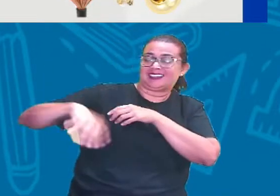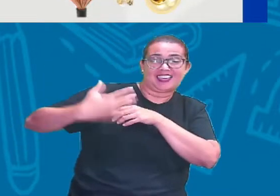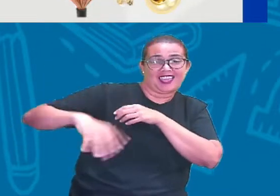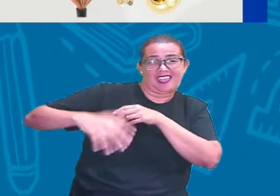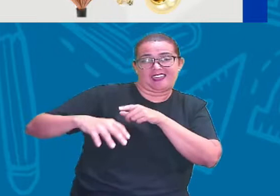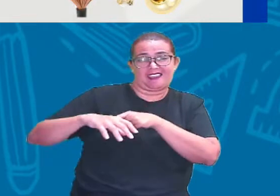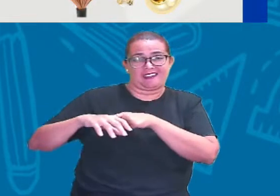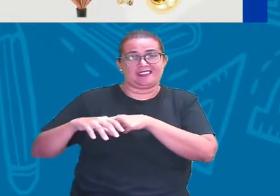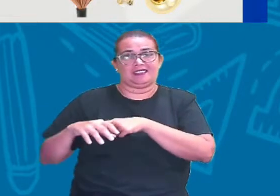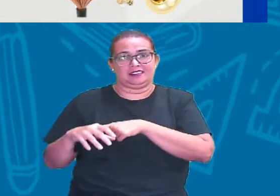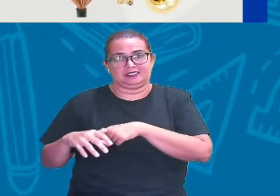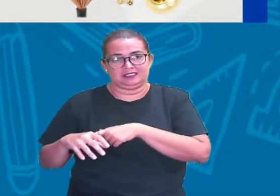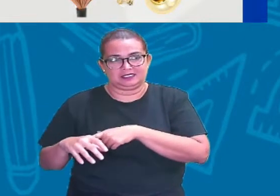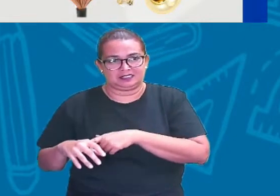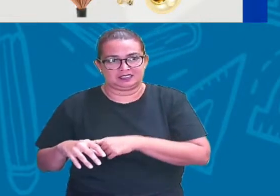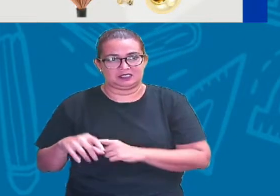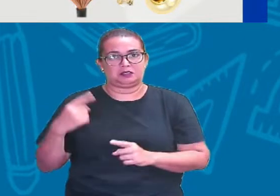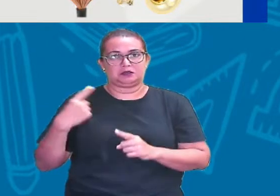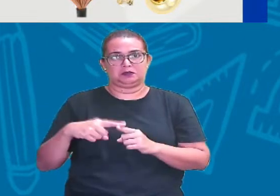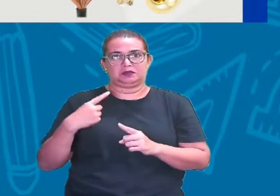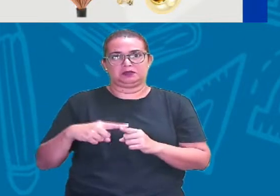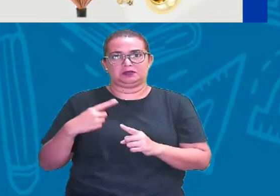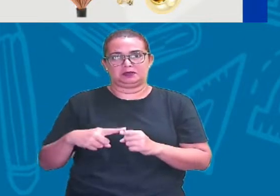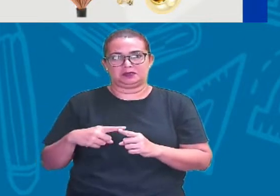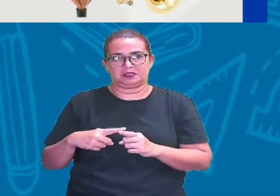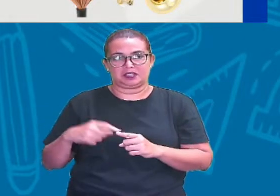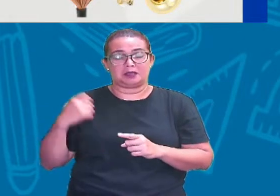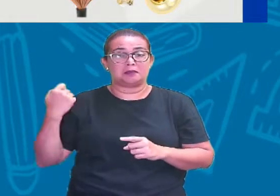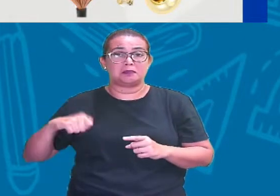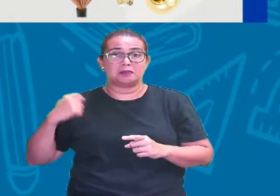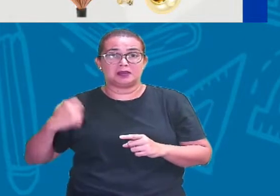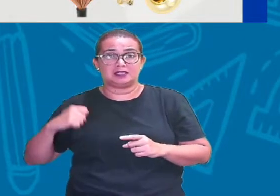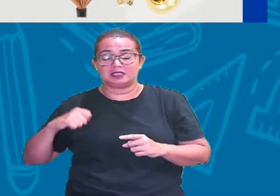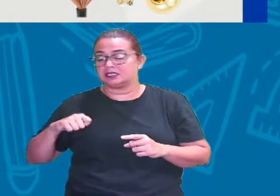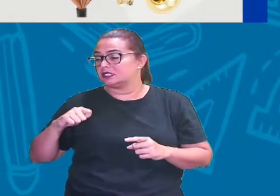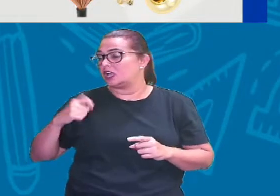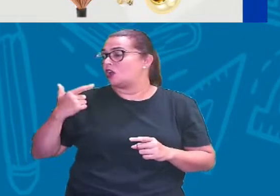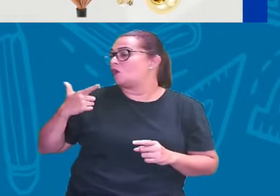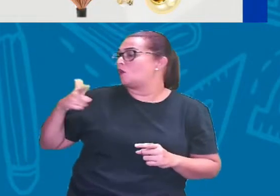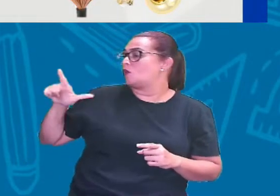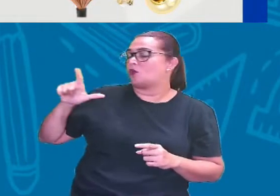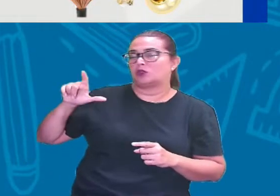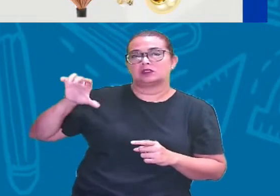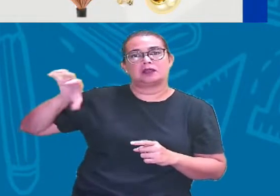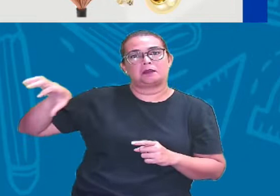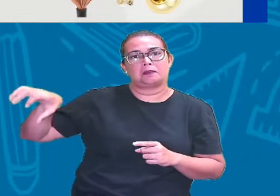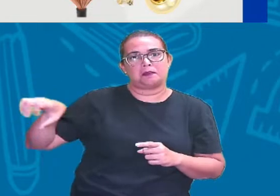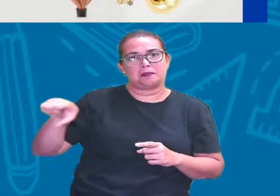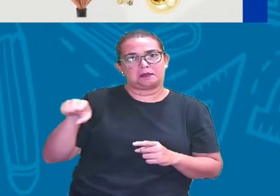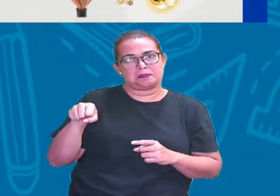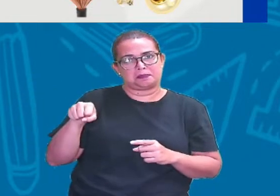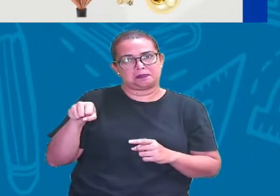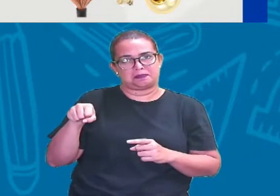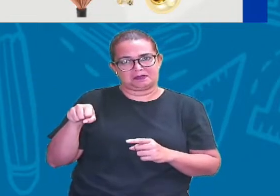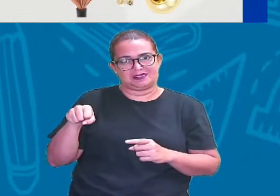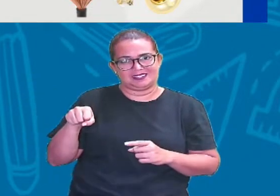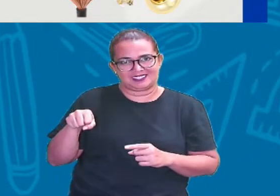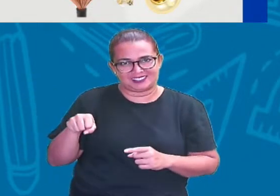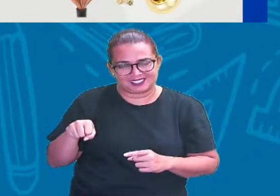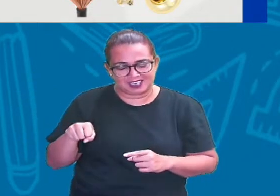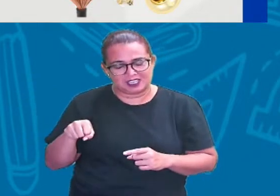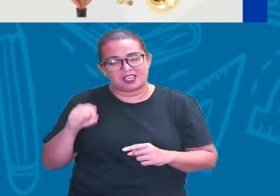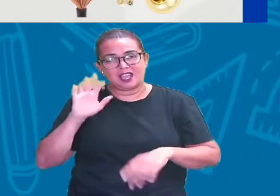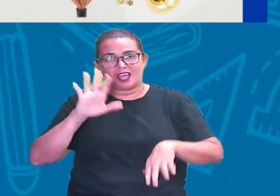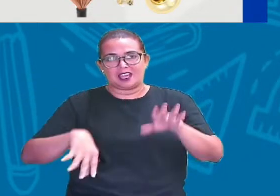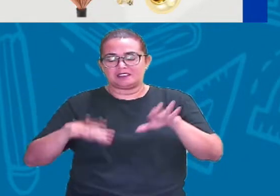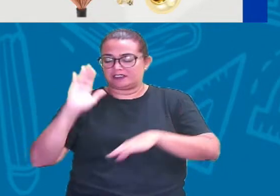Queima. Então, coloca assim o quê? Um isolante, um plástico, o cabo pode ser de plástico, pode ser de madeira. Então, é